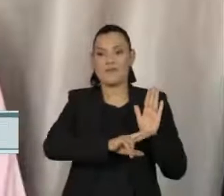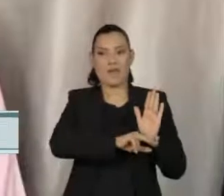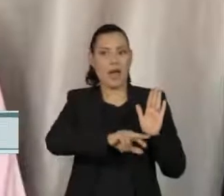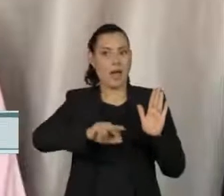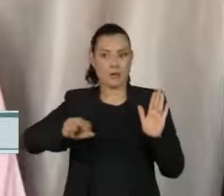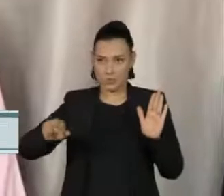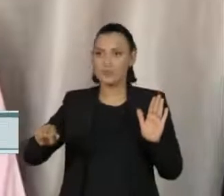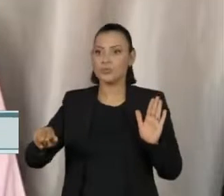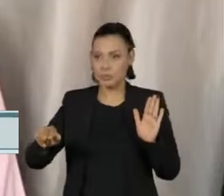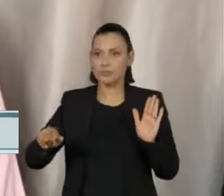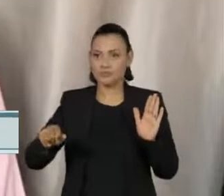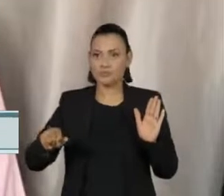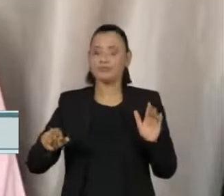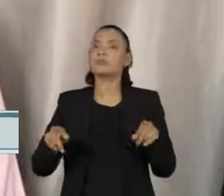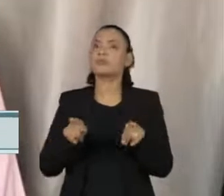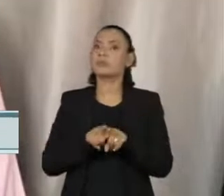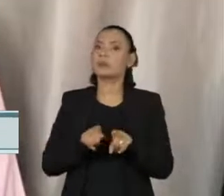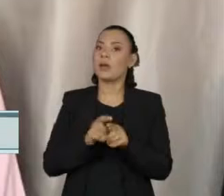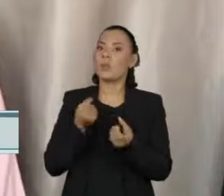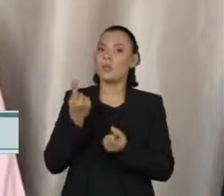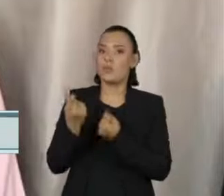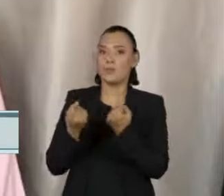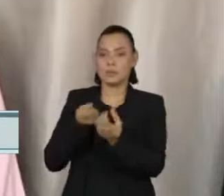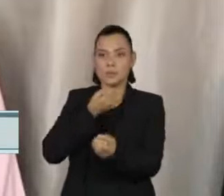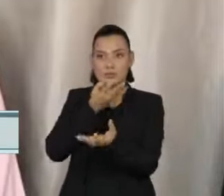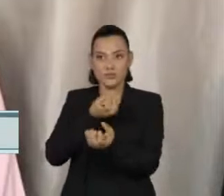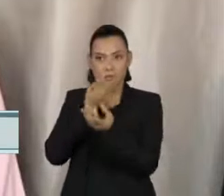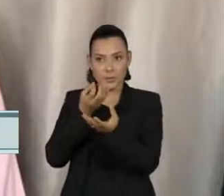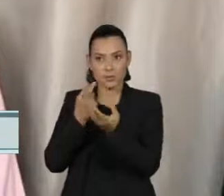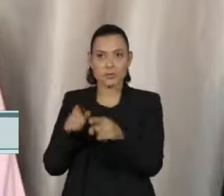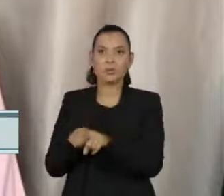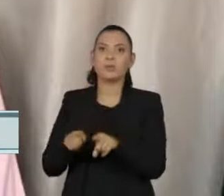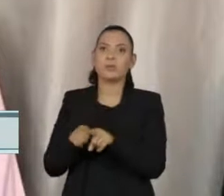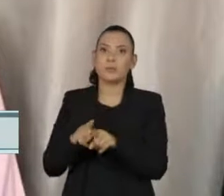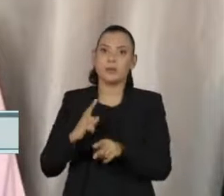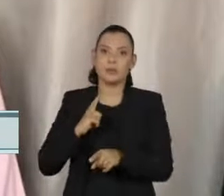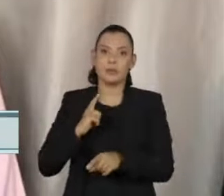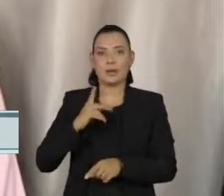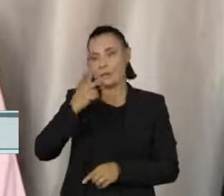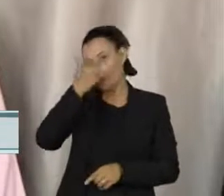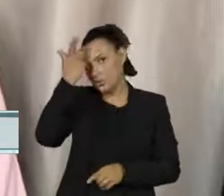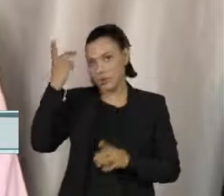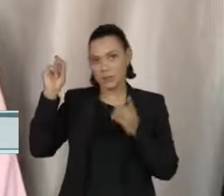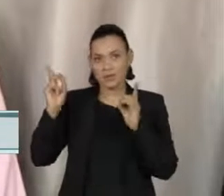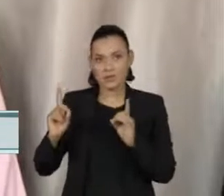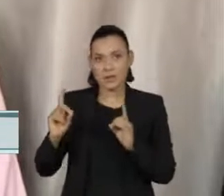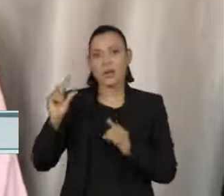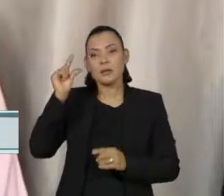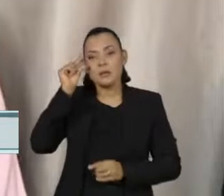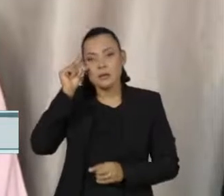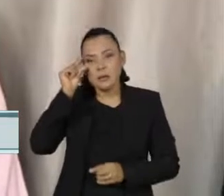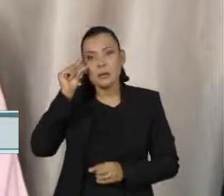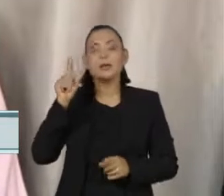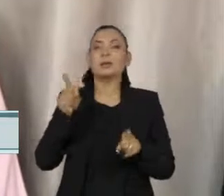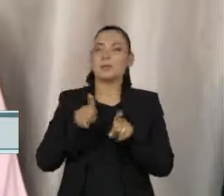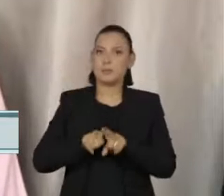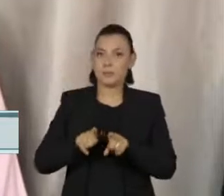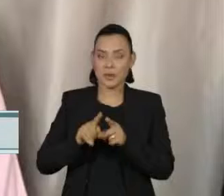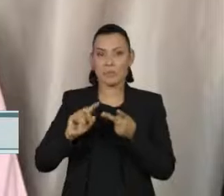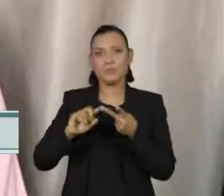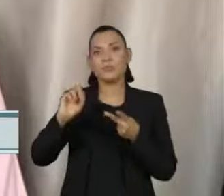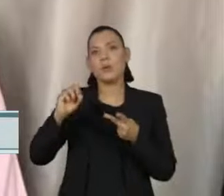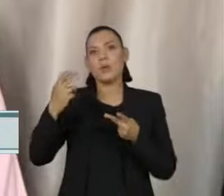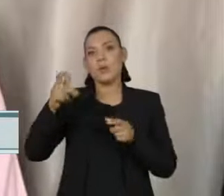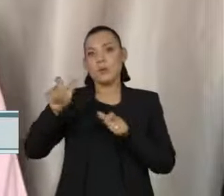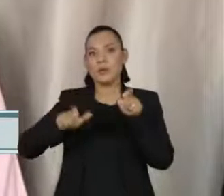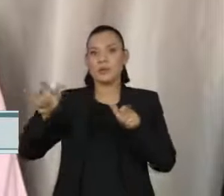fatores, né? Alguns casos de deficiência adquirida ao longo da vida, outras